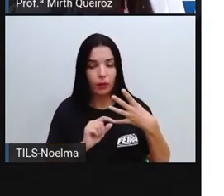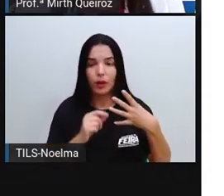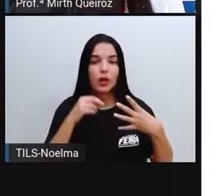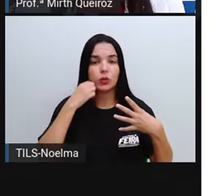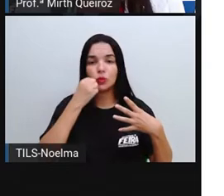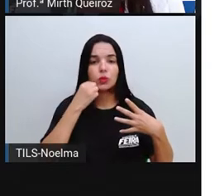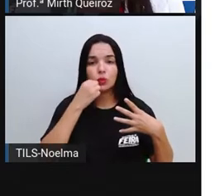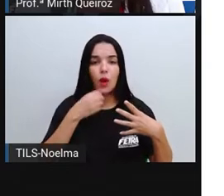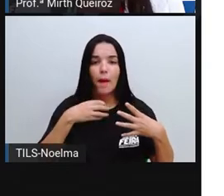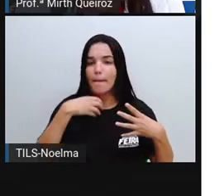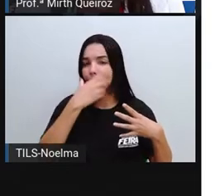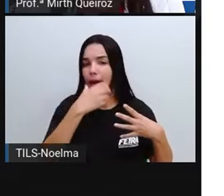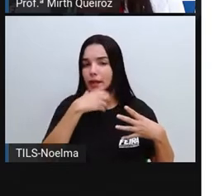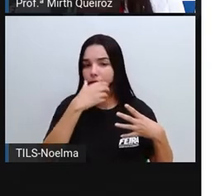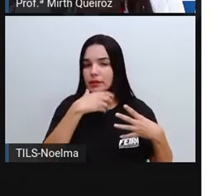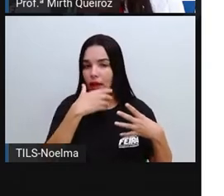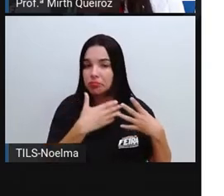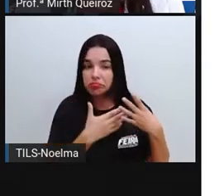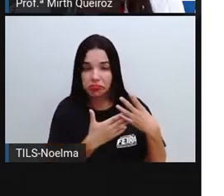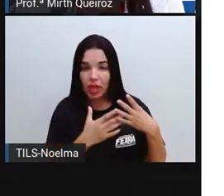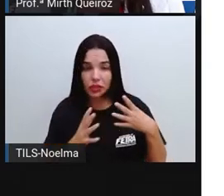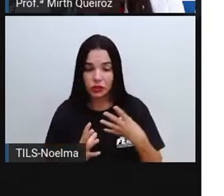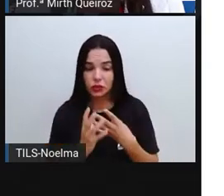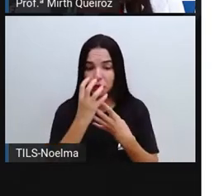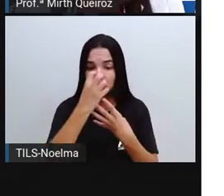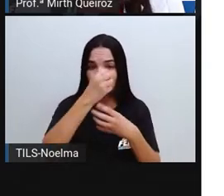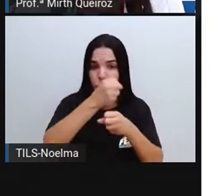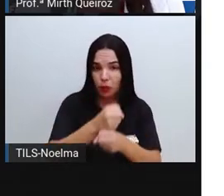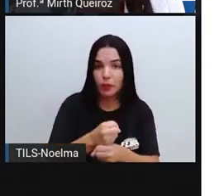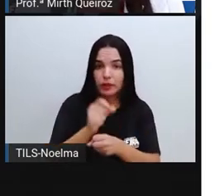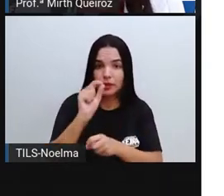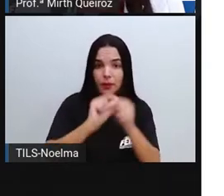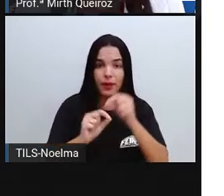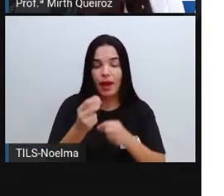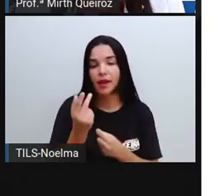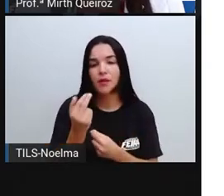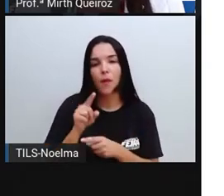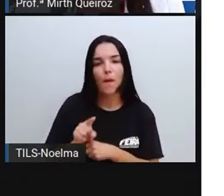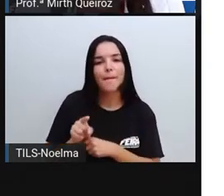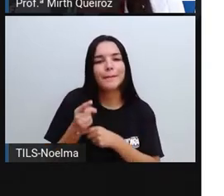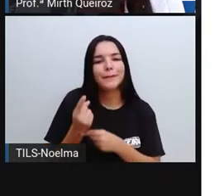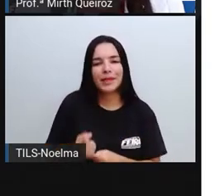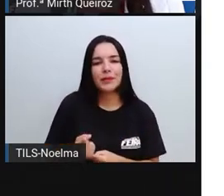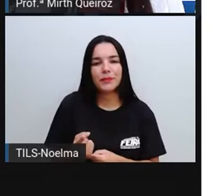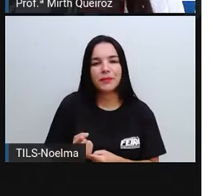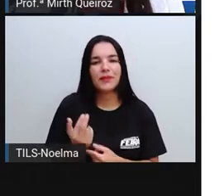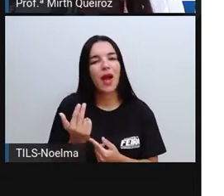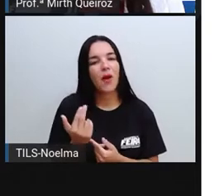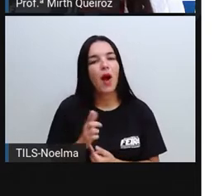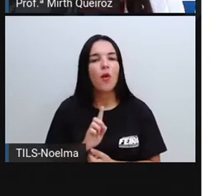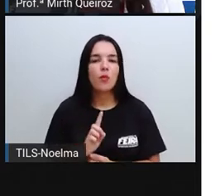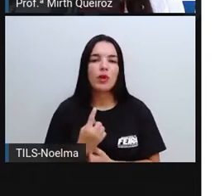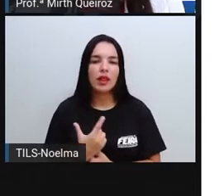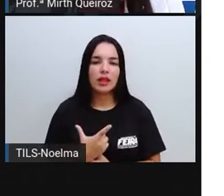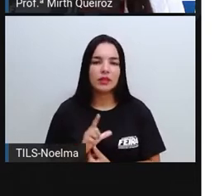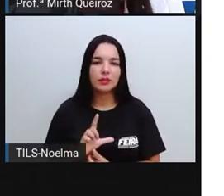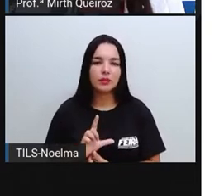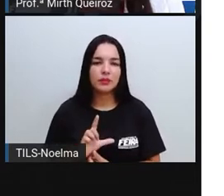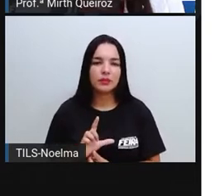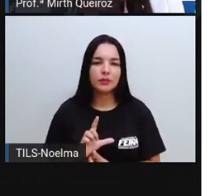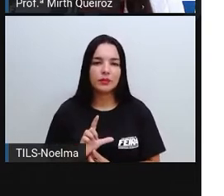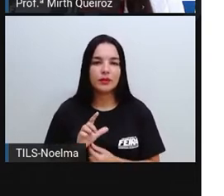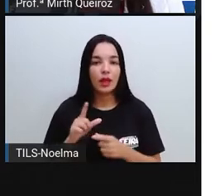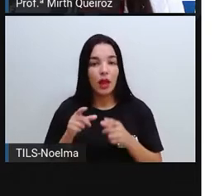250 mais 250 mais 250 mais 150 é igual a 1100 1000 ml 1000 ml é igual a 1